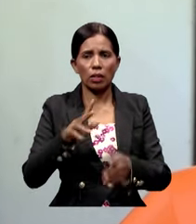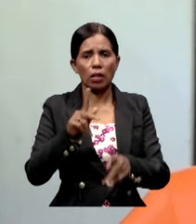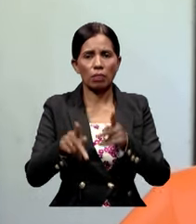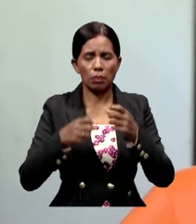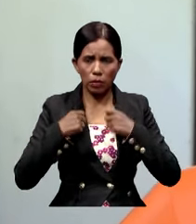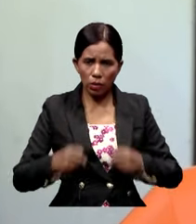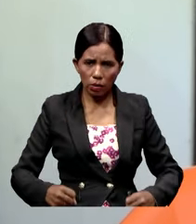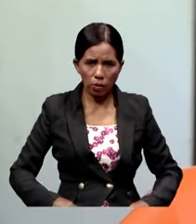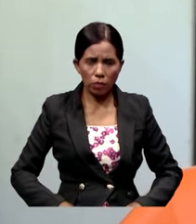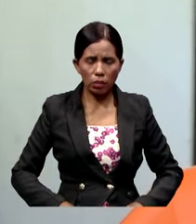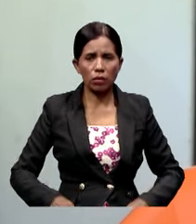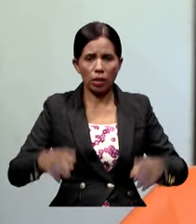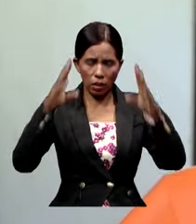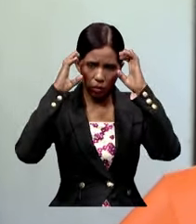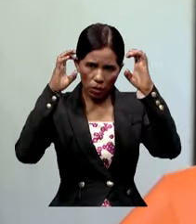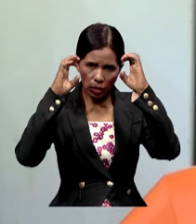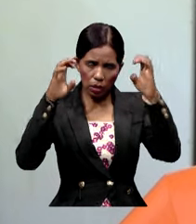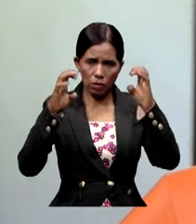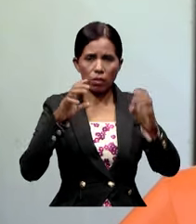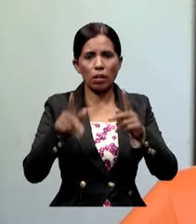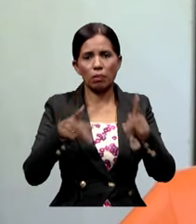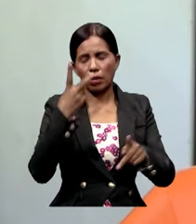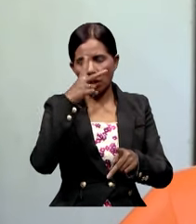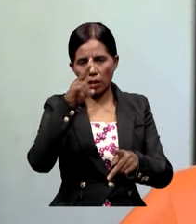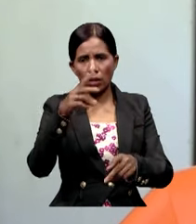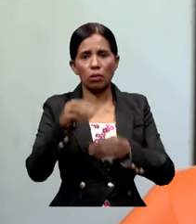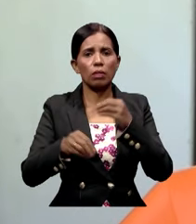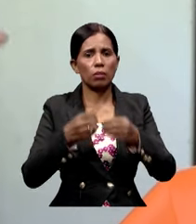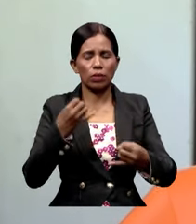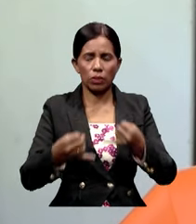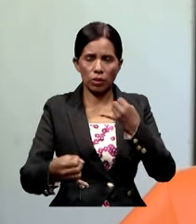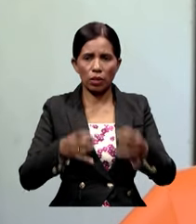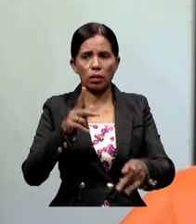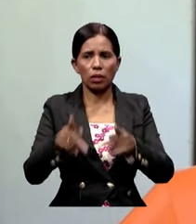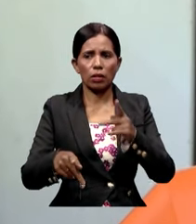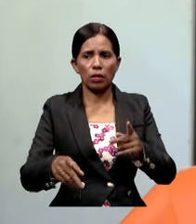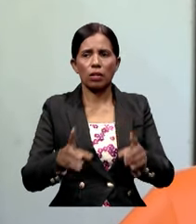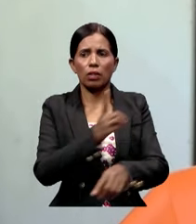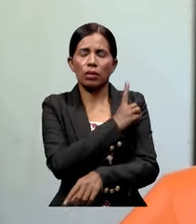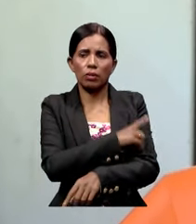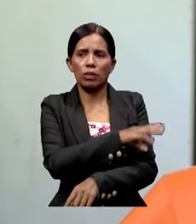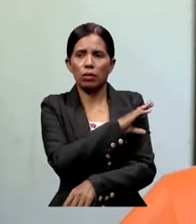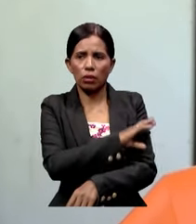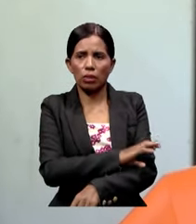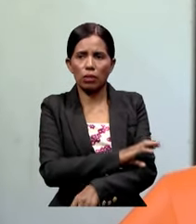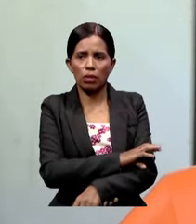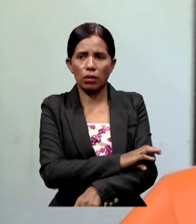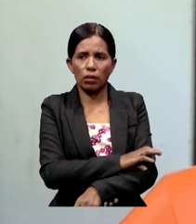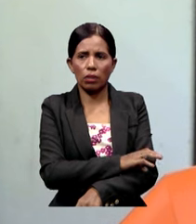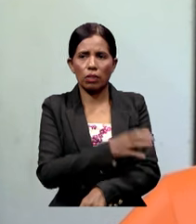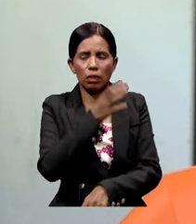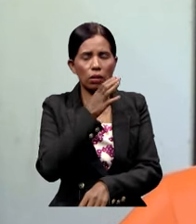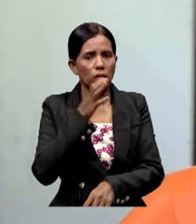nem orgulho ba educação, povo nem orgulho ba setor de justiça, povo nem orgulho ba setor de defesa e segurança, no